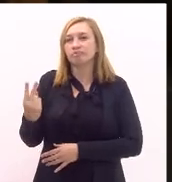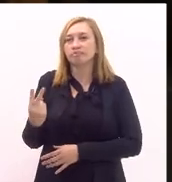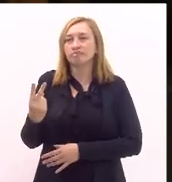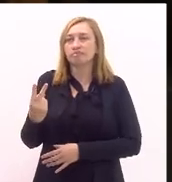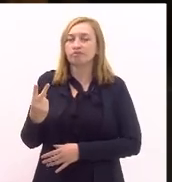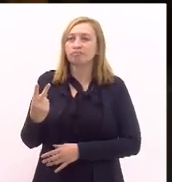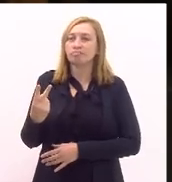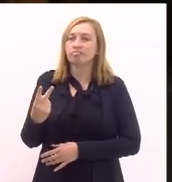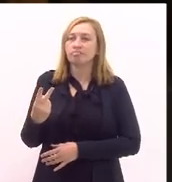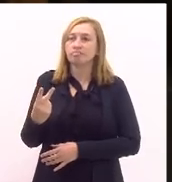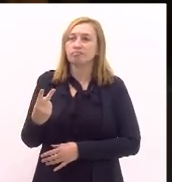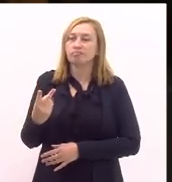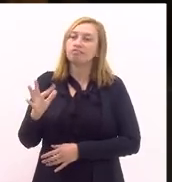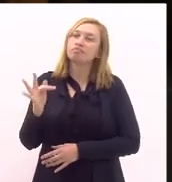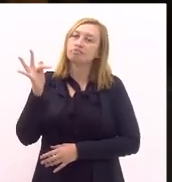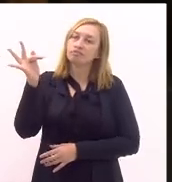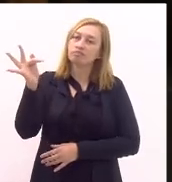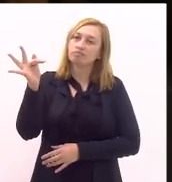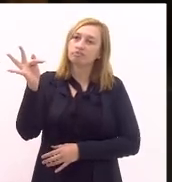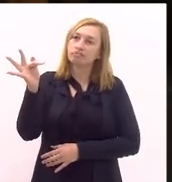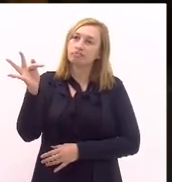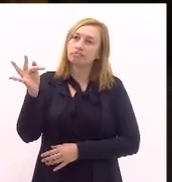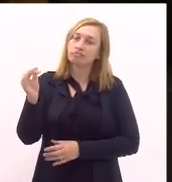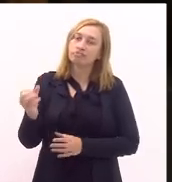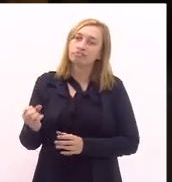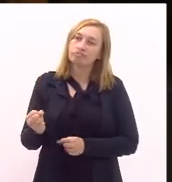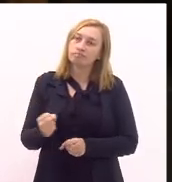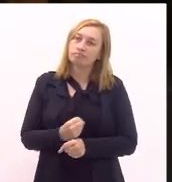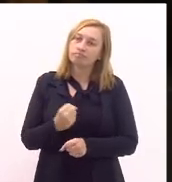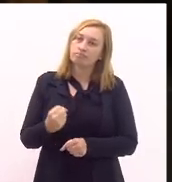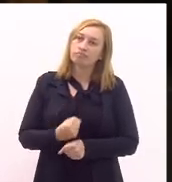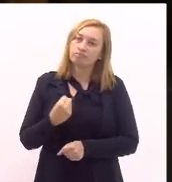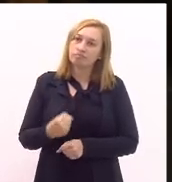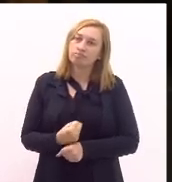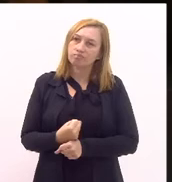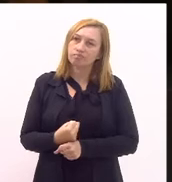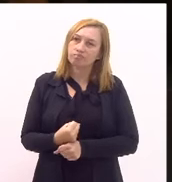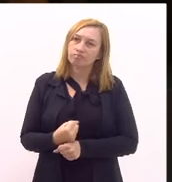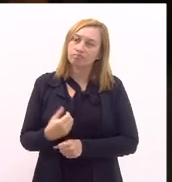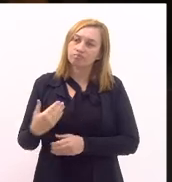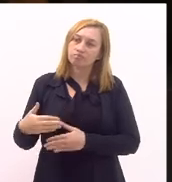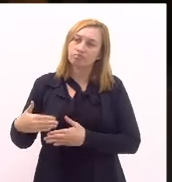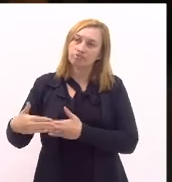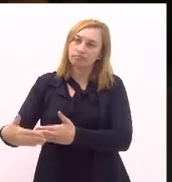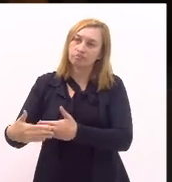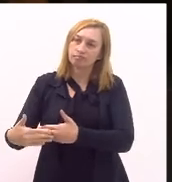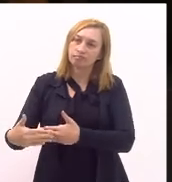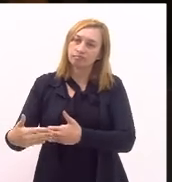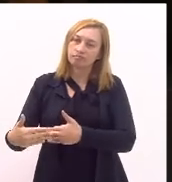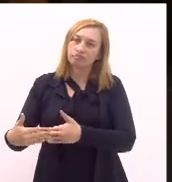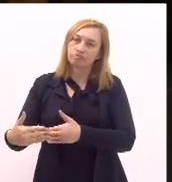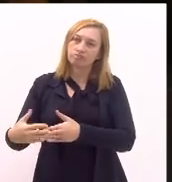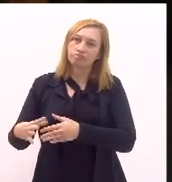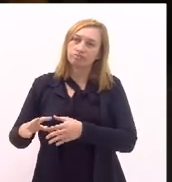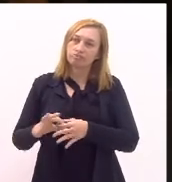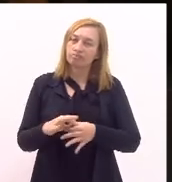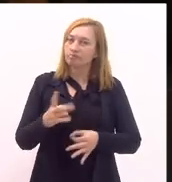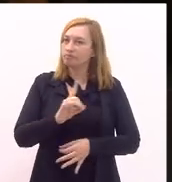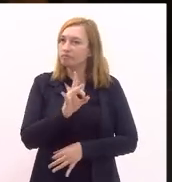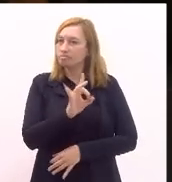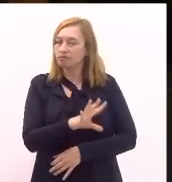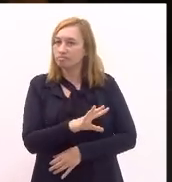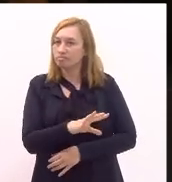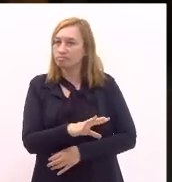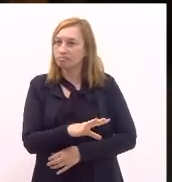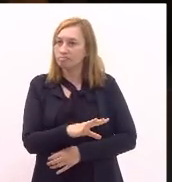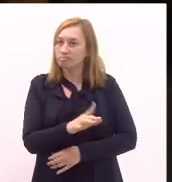impresso no futuro de reconstrução é de uma trajetória que está atrelada não apenas